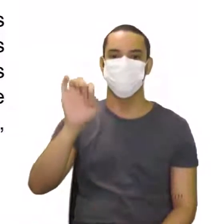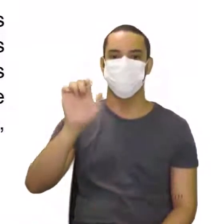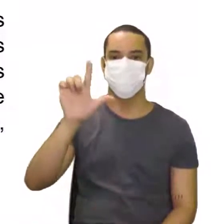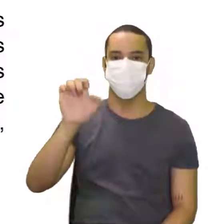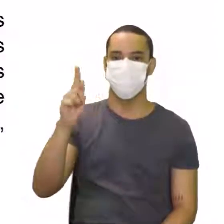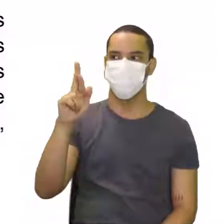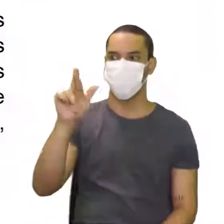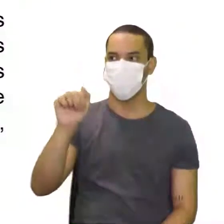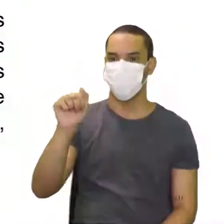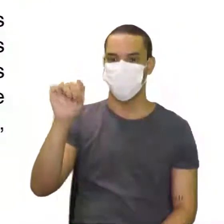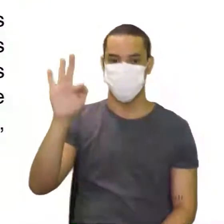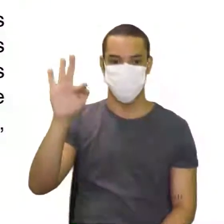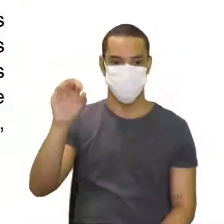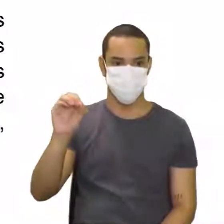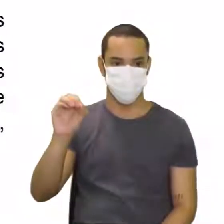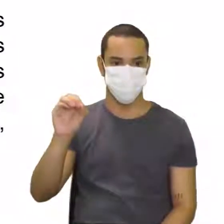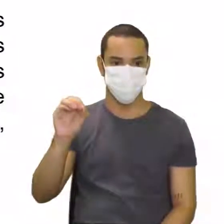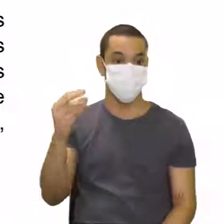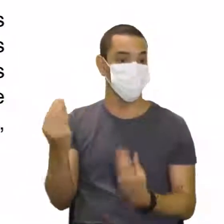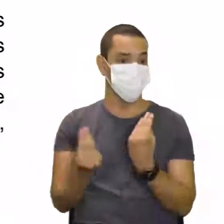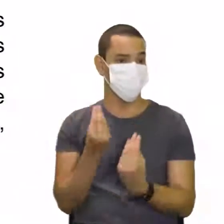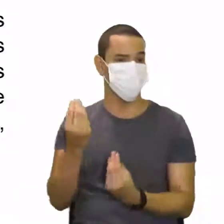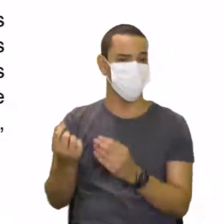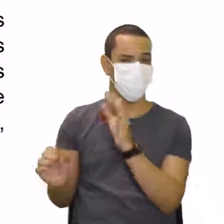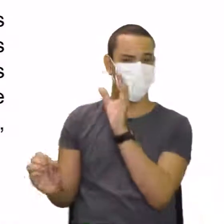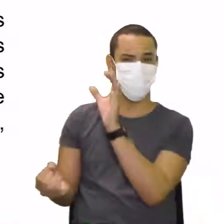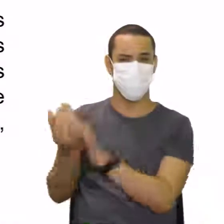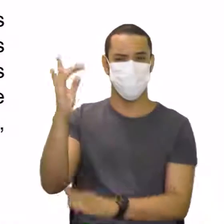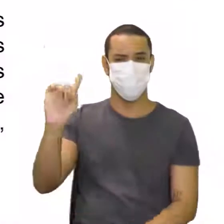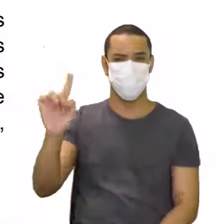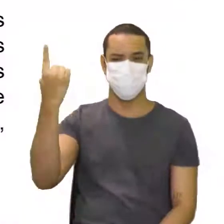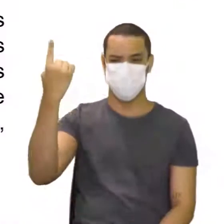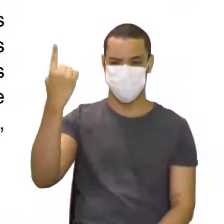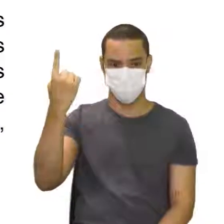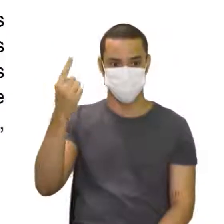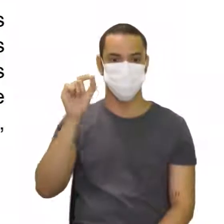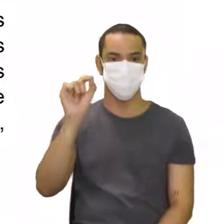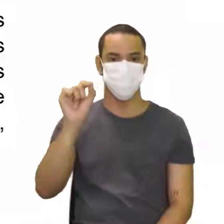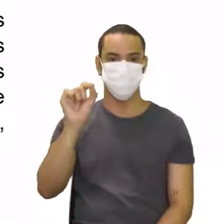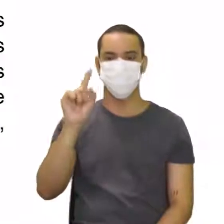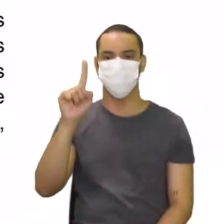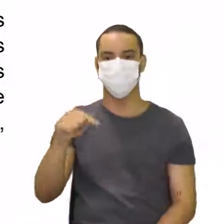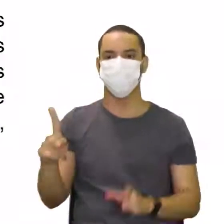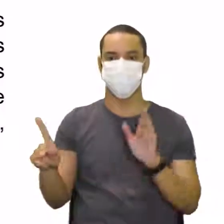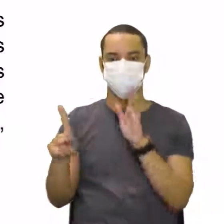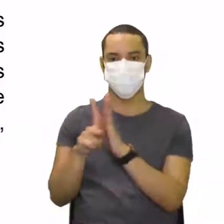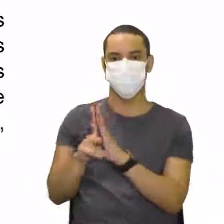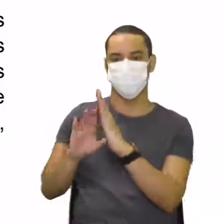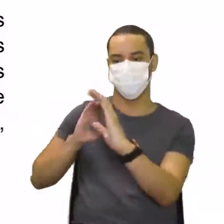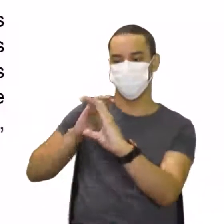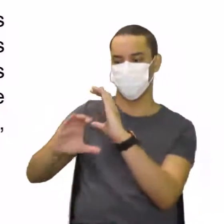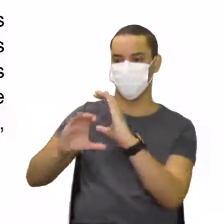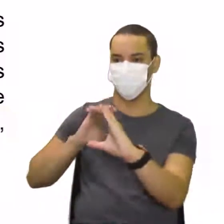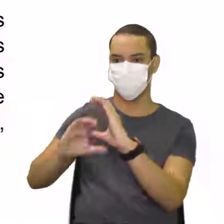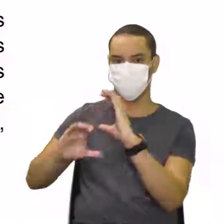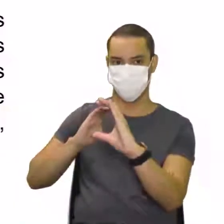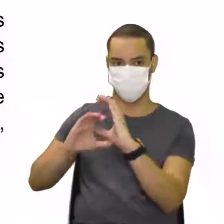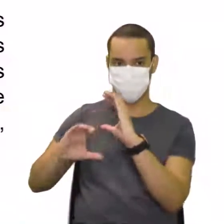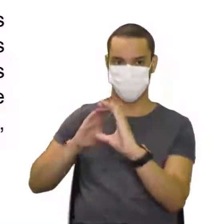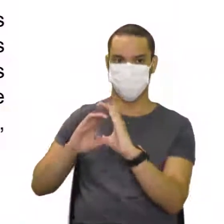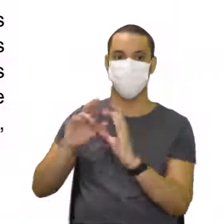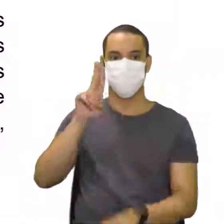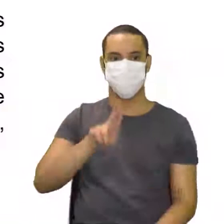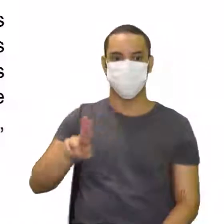Então, vamos começar aí com o telégrafo. O telégrafo é um aparelho para a comunicação